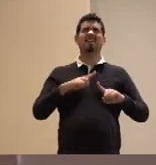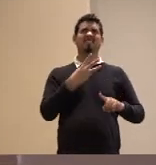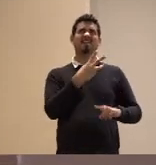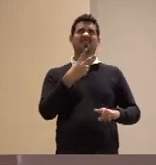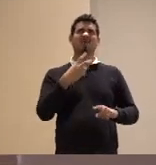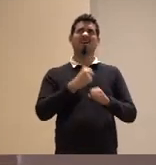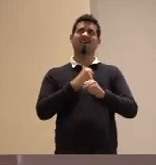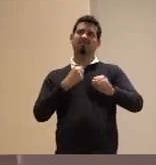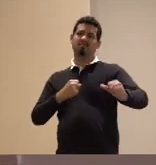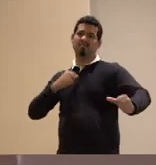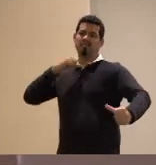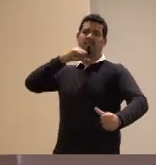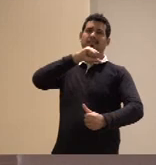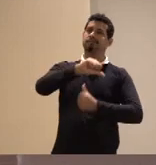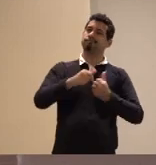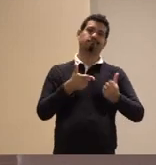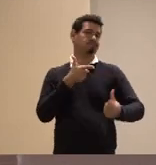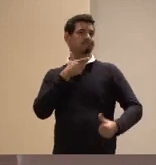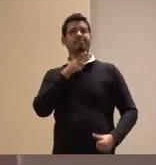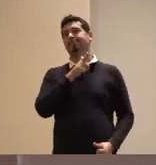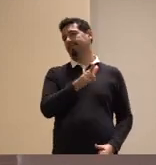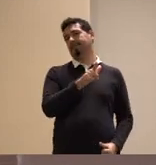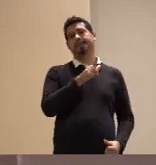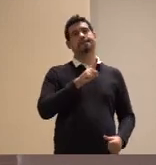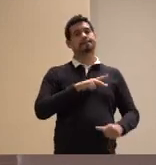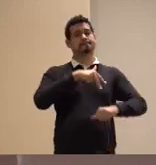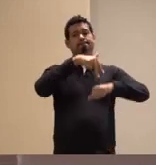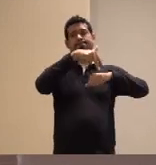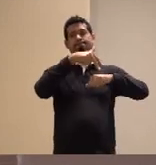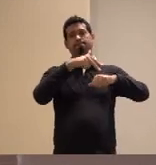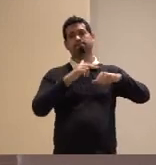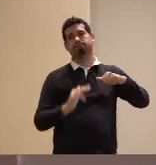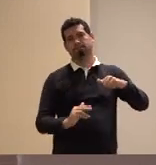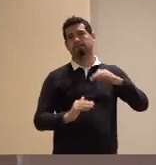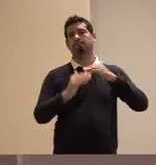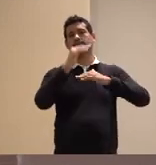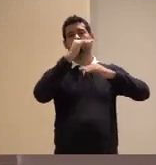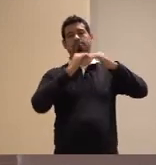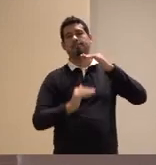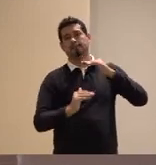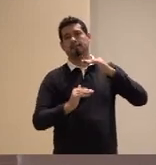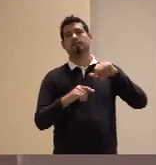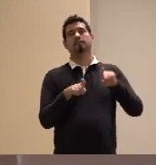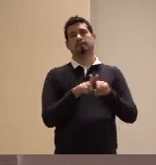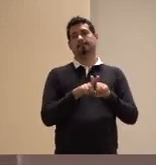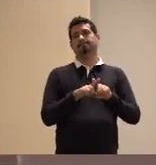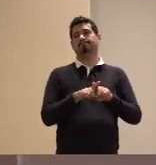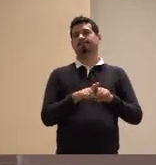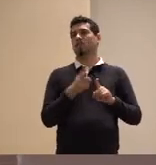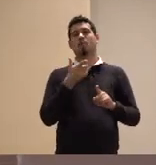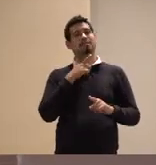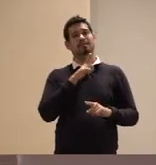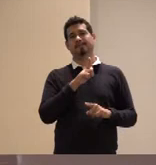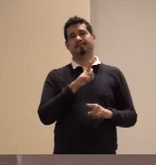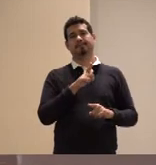32 anos depois, não conseguimos ser eficazes, eficientes e efetivos.